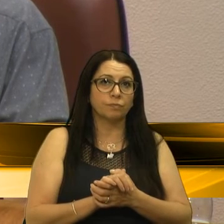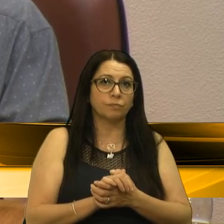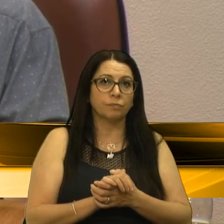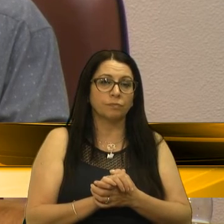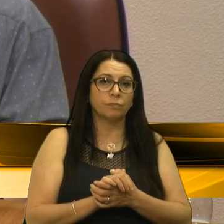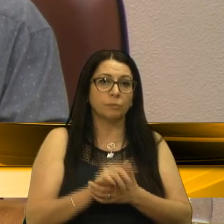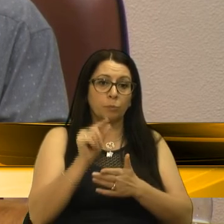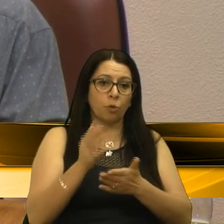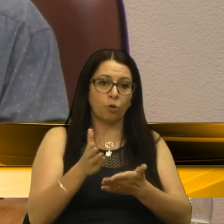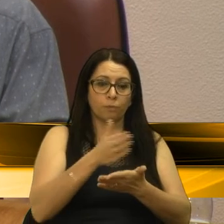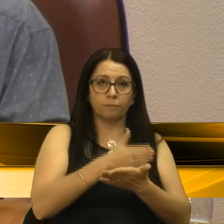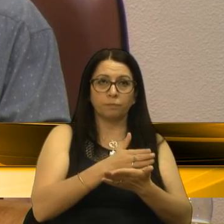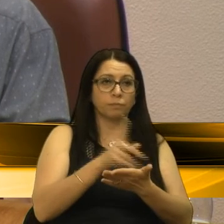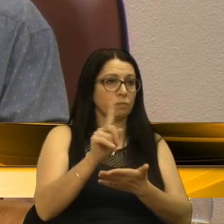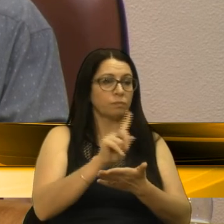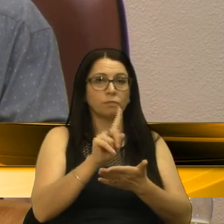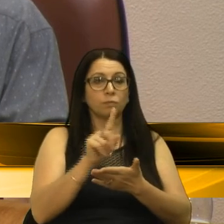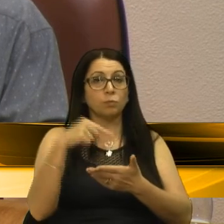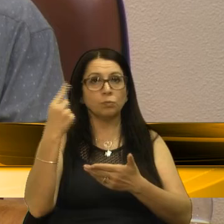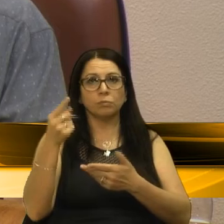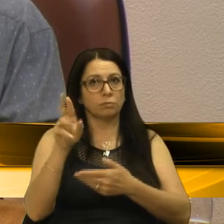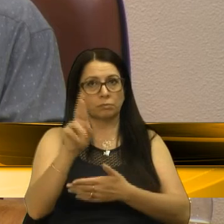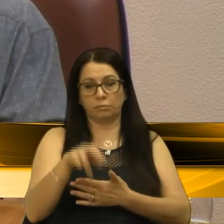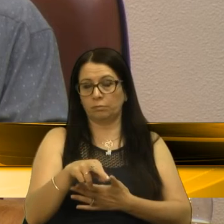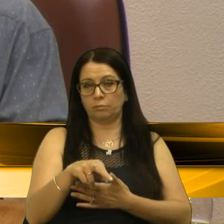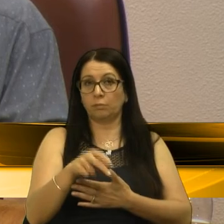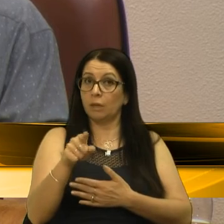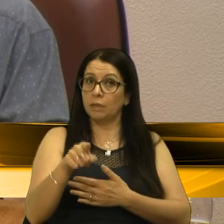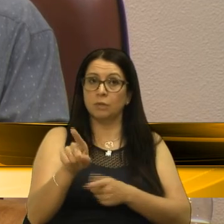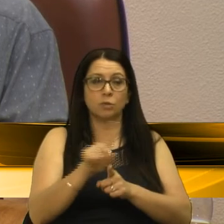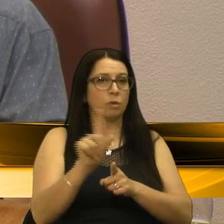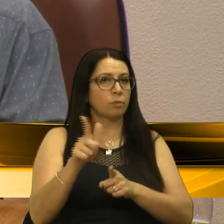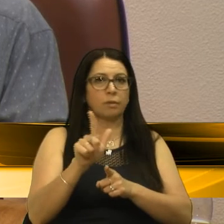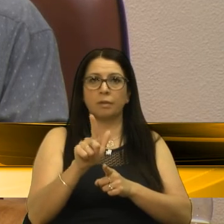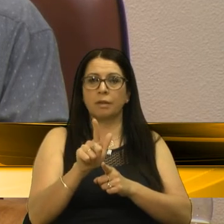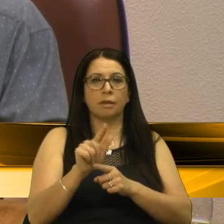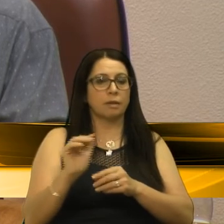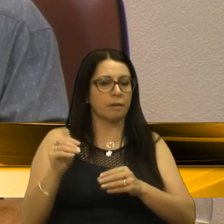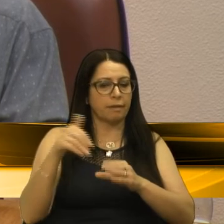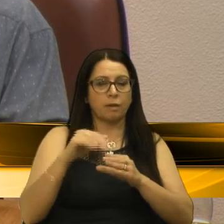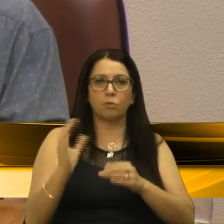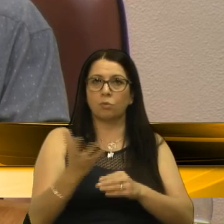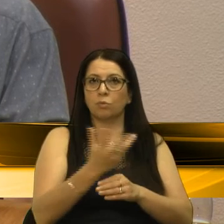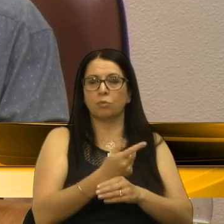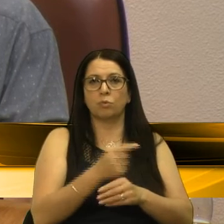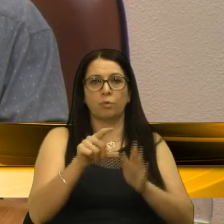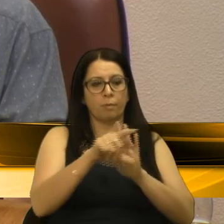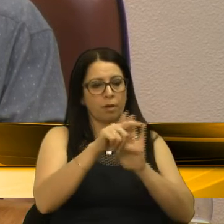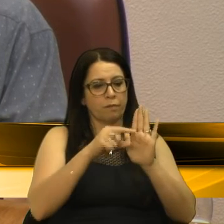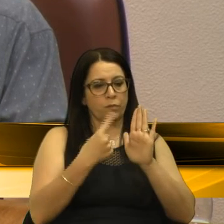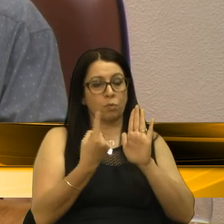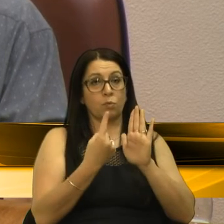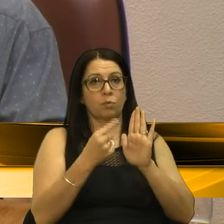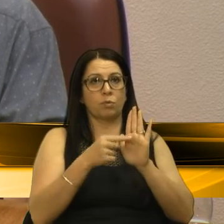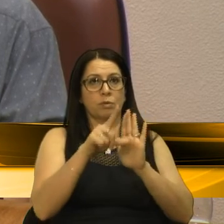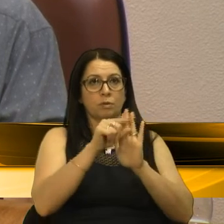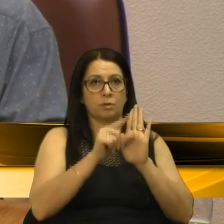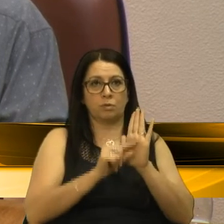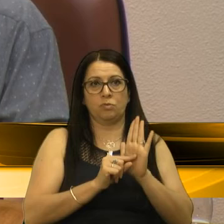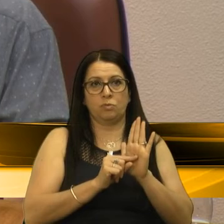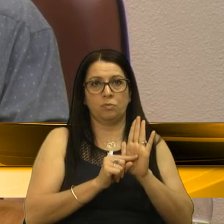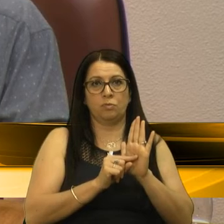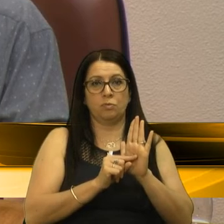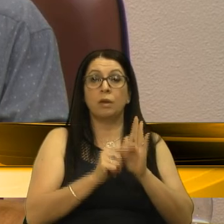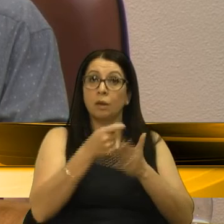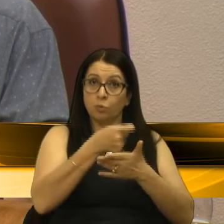pars. Não por outro motivo, essa hipótese não está contemplada no parágrafo único do mesmo artigo,